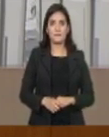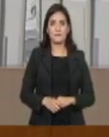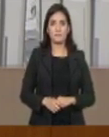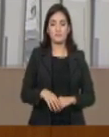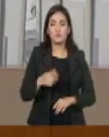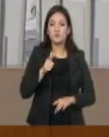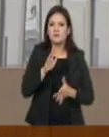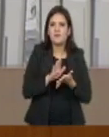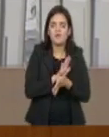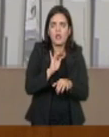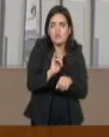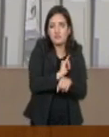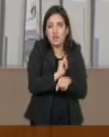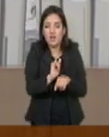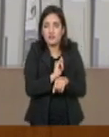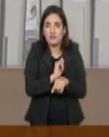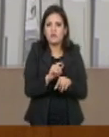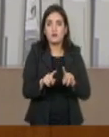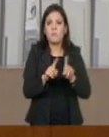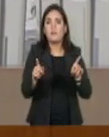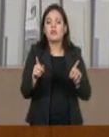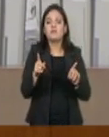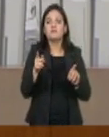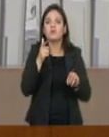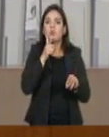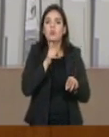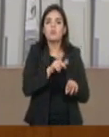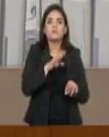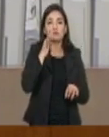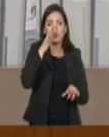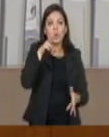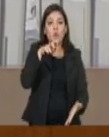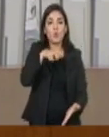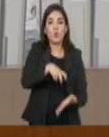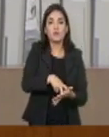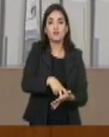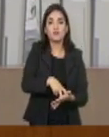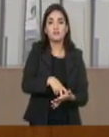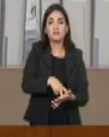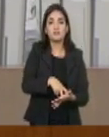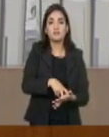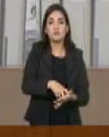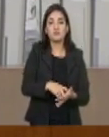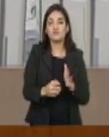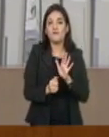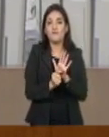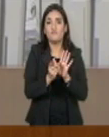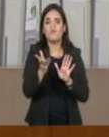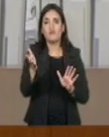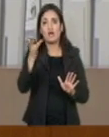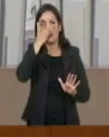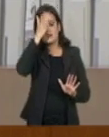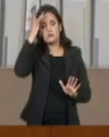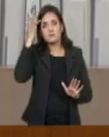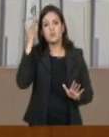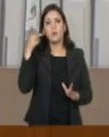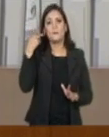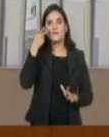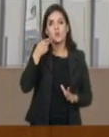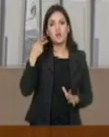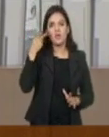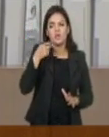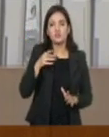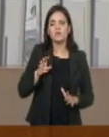pirotecnia, e se chegou à condenação de vários parlamentares, vários